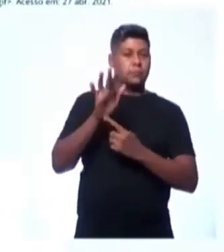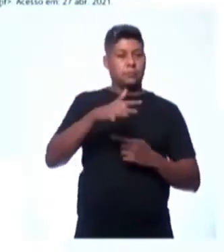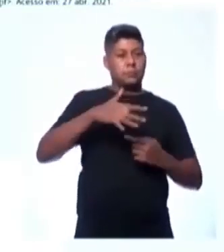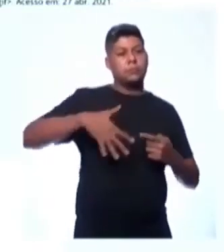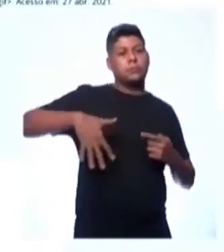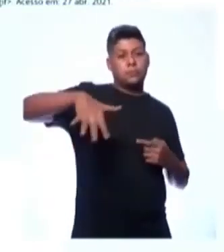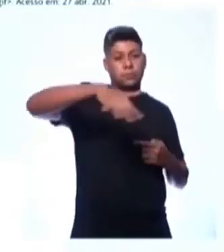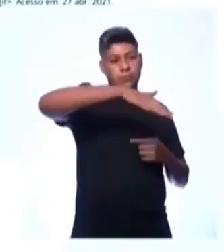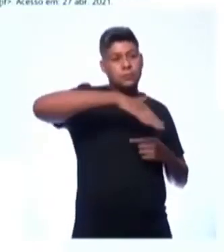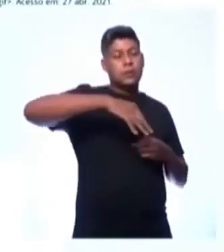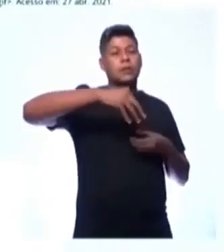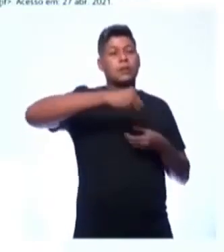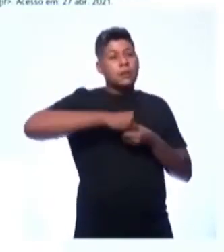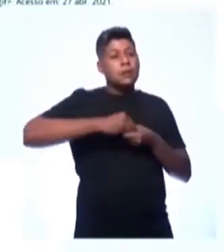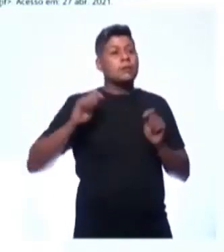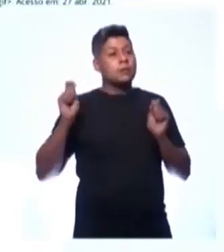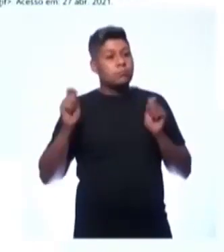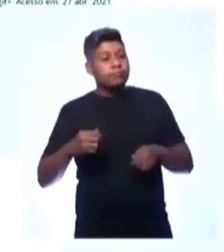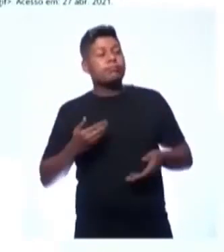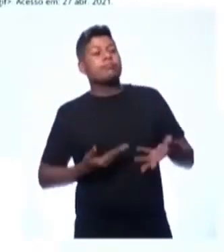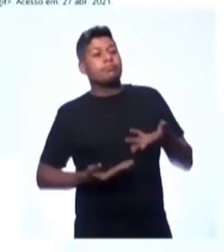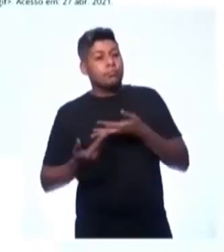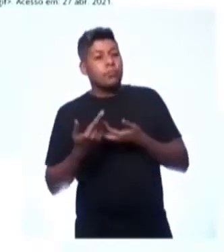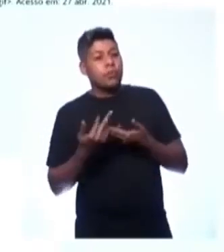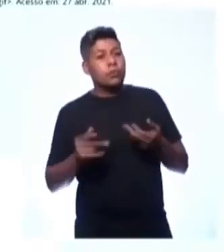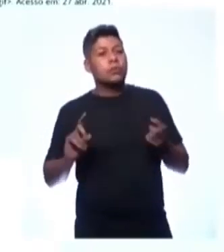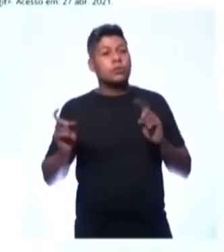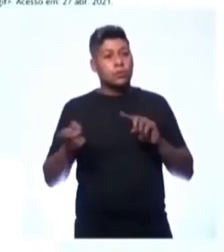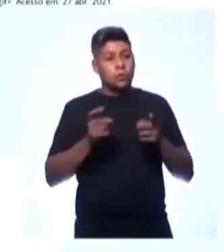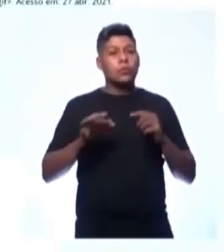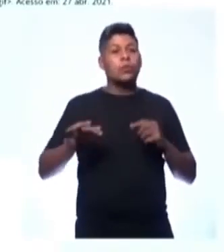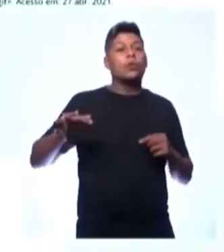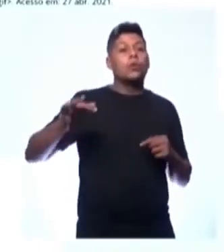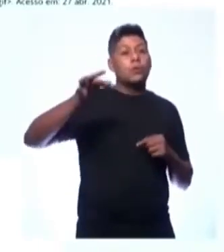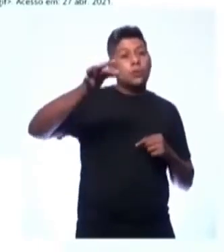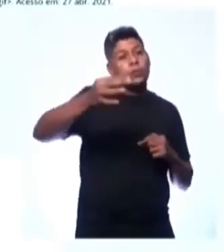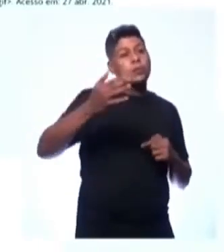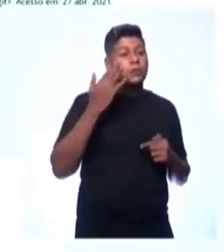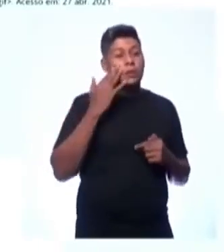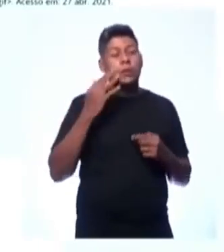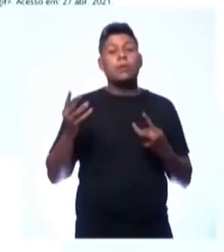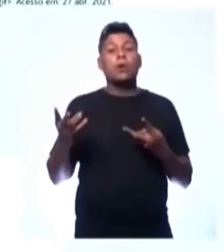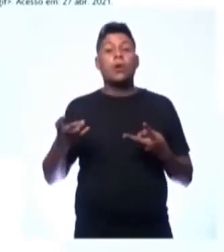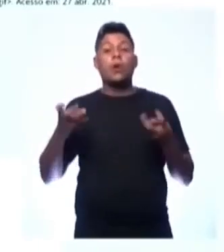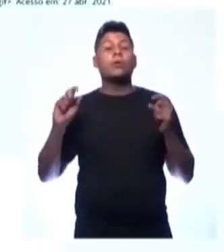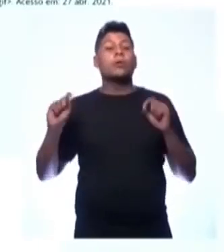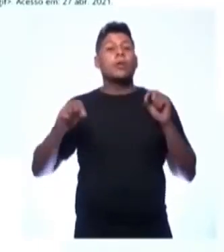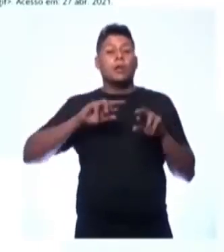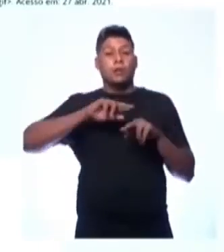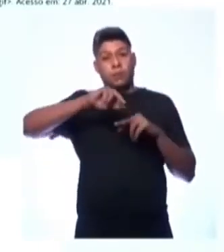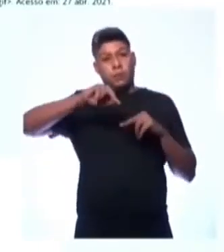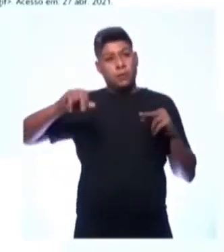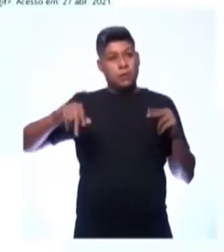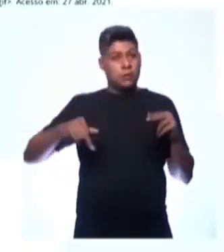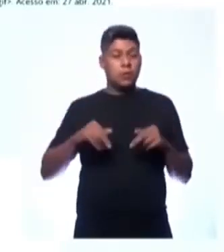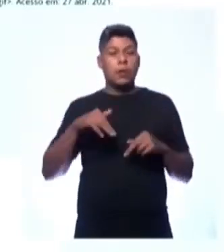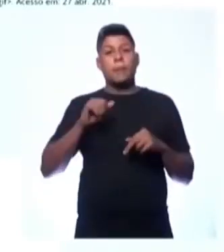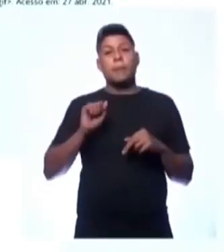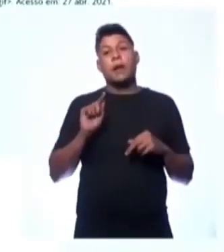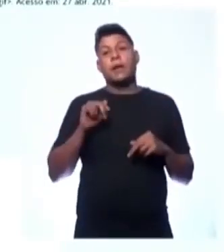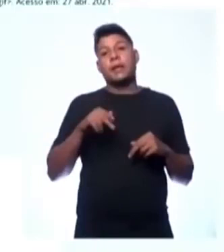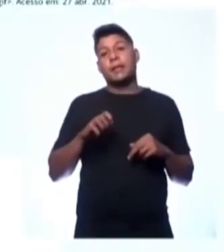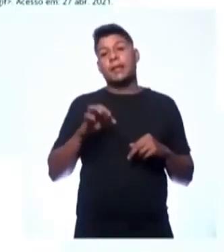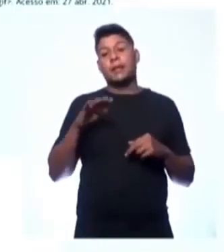né? Aí dá para a gente relacionar uma coisa que a gente vai discutir futuramente, né? Mas a gente observa que a variação do fluxo magnético